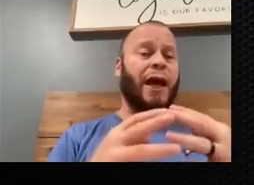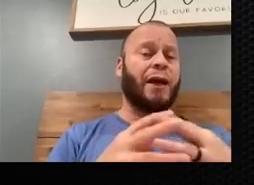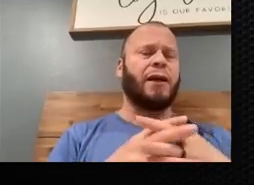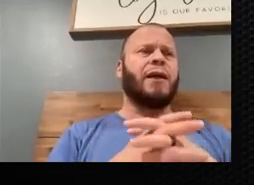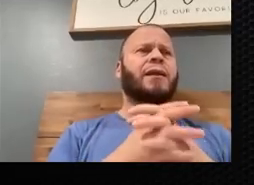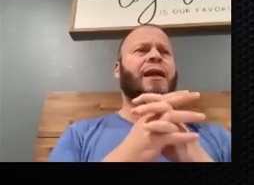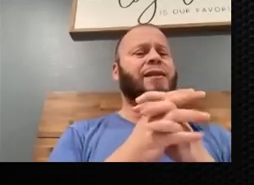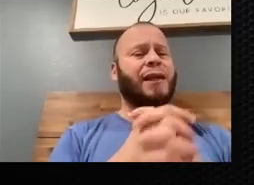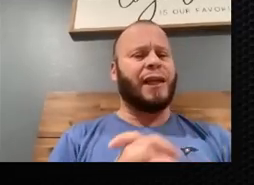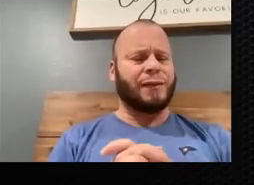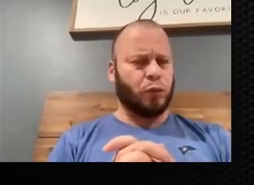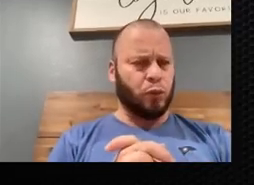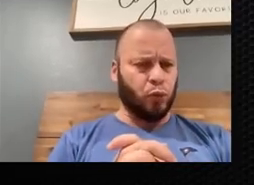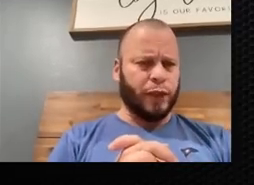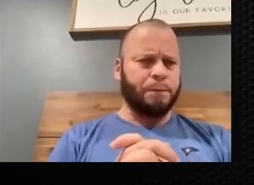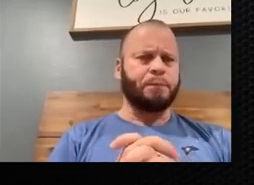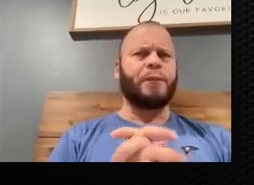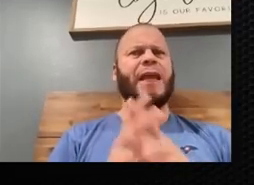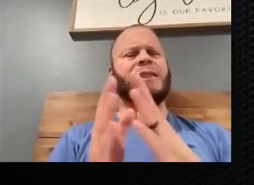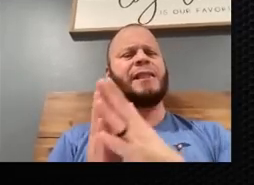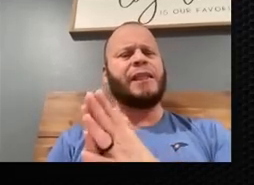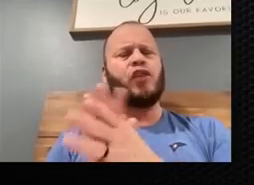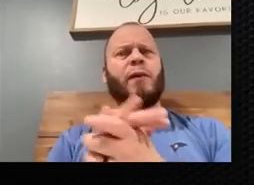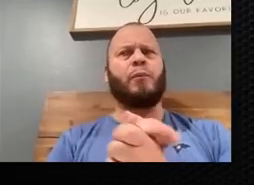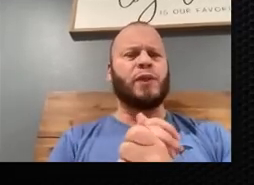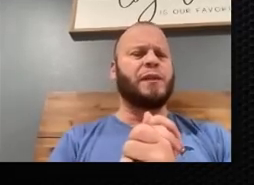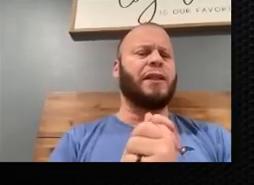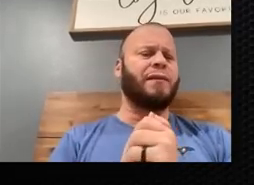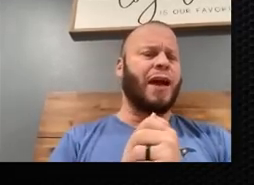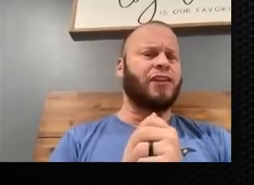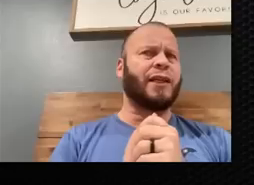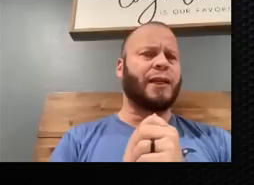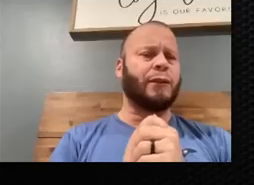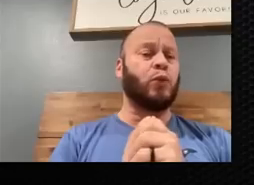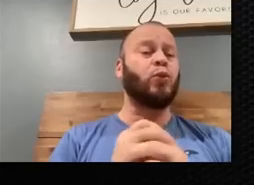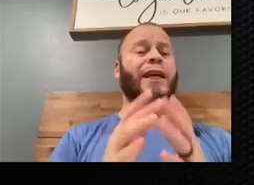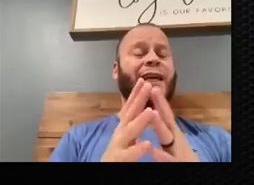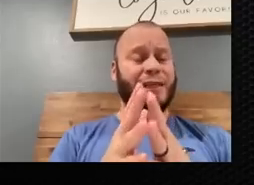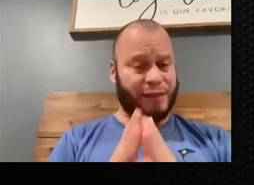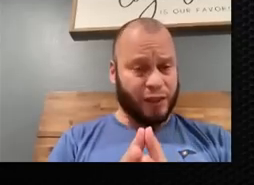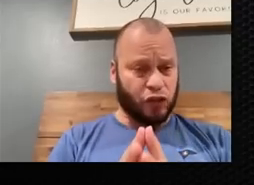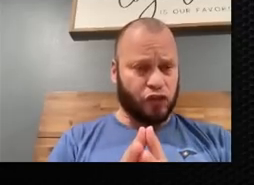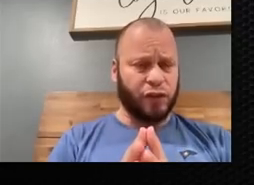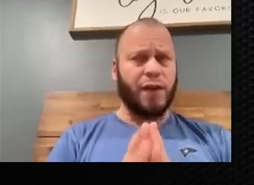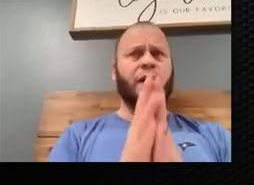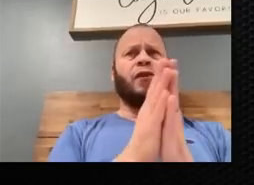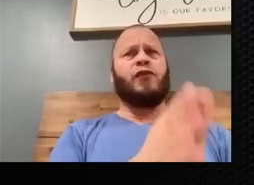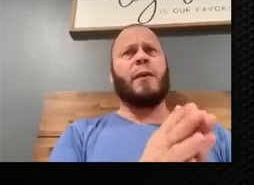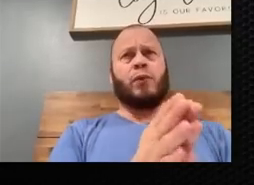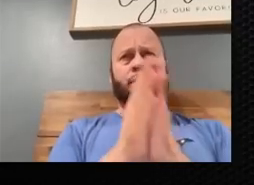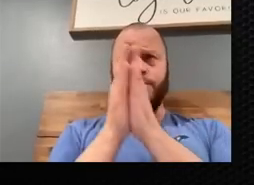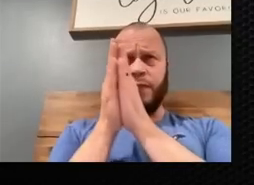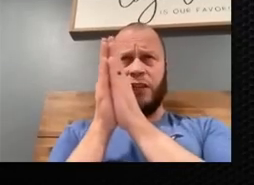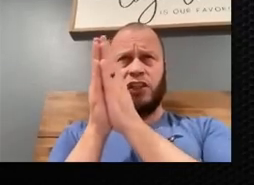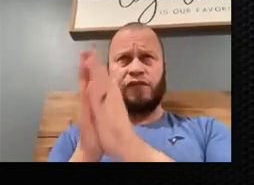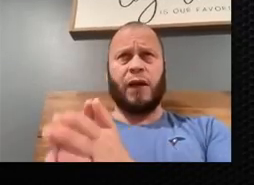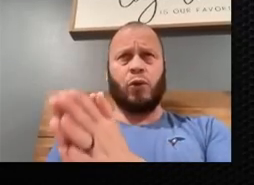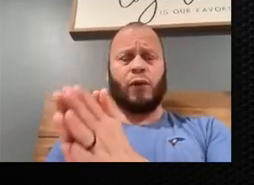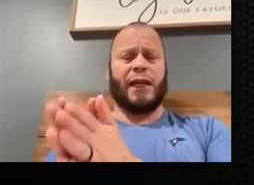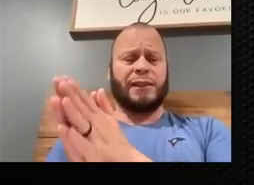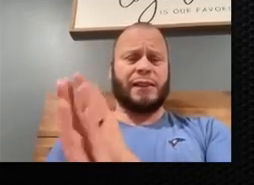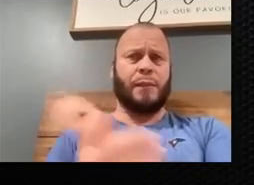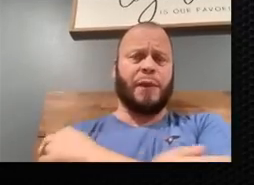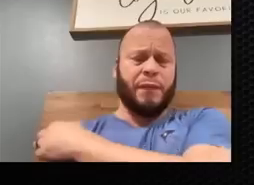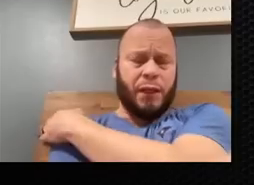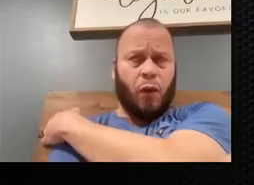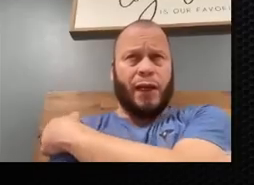a falar dessa queda do Lula. Existe uma possibilidade da queda do Lula? Existe. Fábio, a gente vai